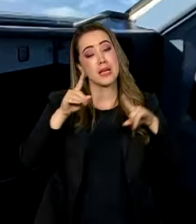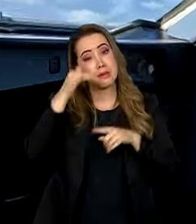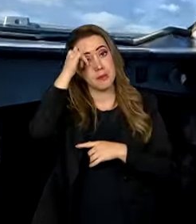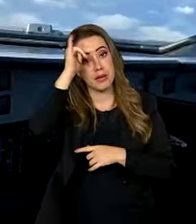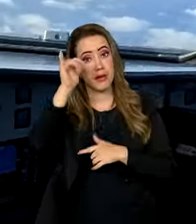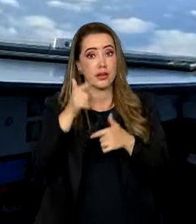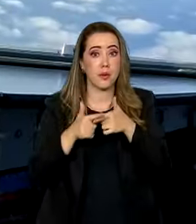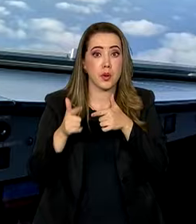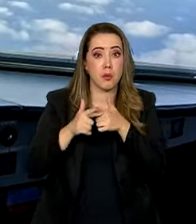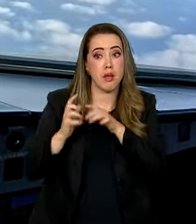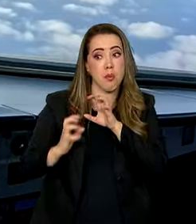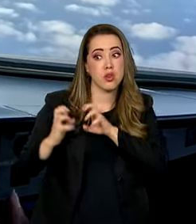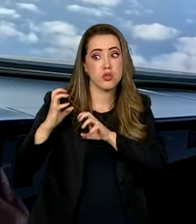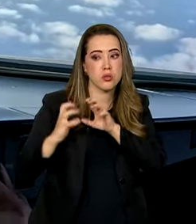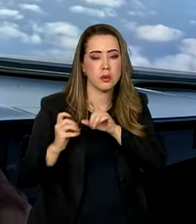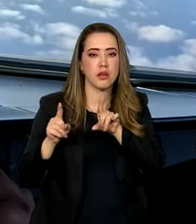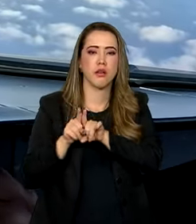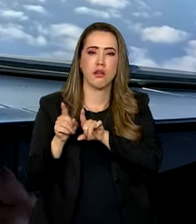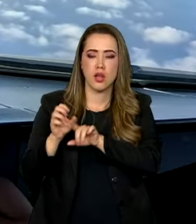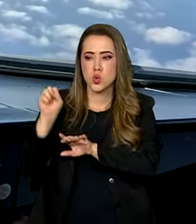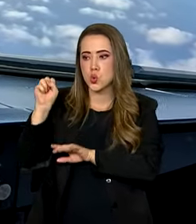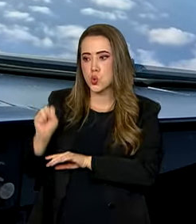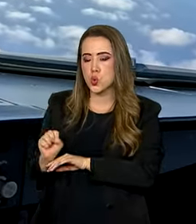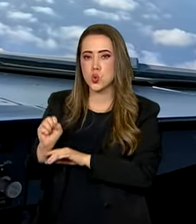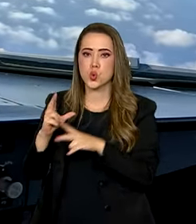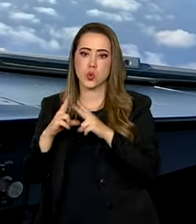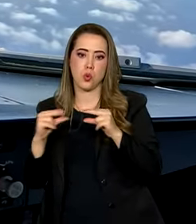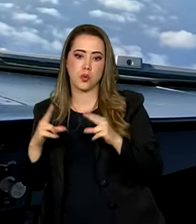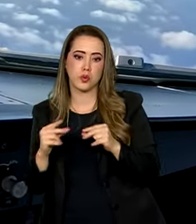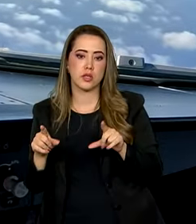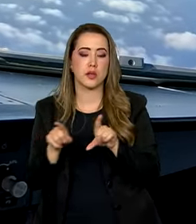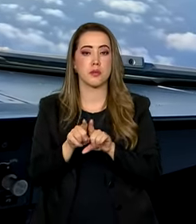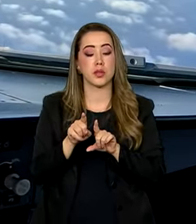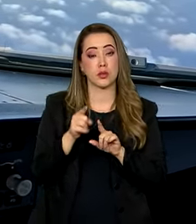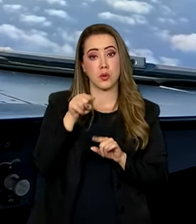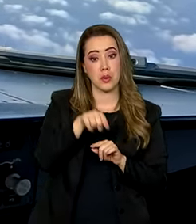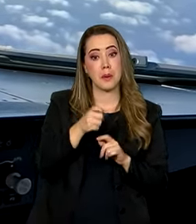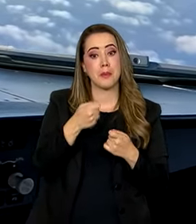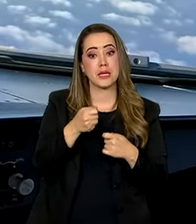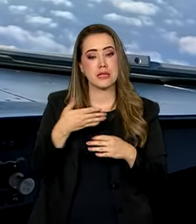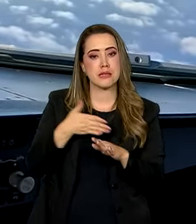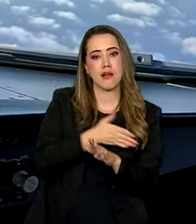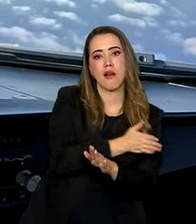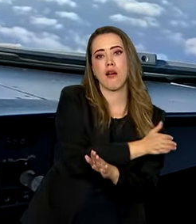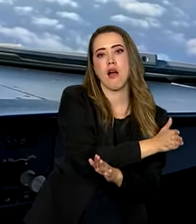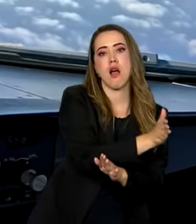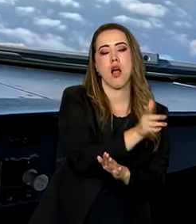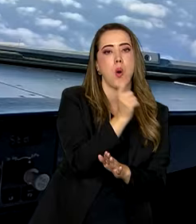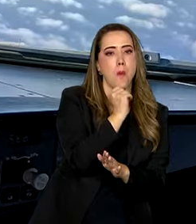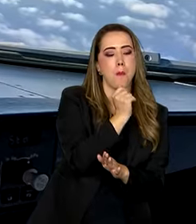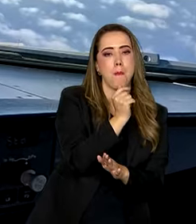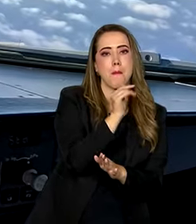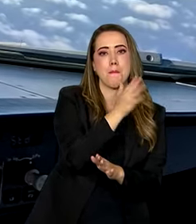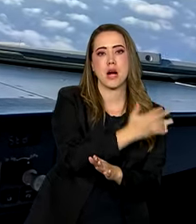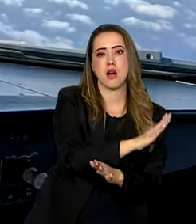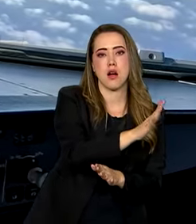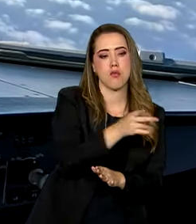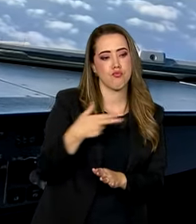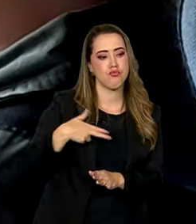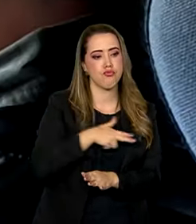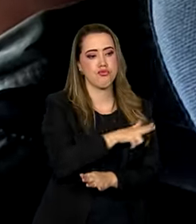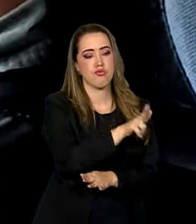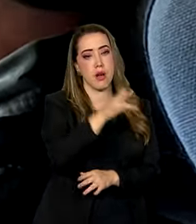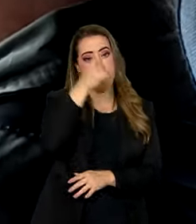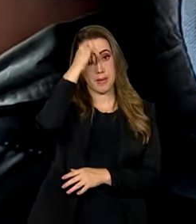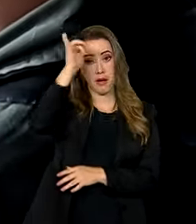no sul do Líbano ou próximo a Gaza, o avião é obrigado a entrar em Israel pelo mar para evitar eventuais foguetes lançados pelo